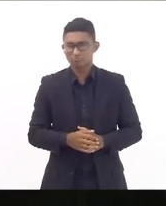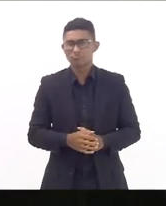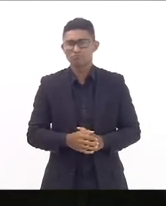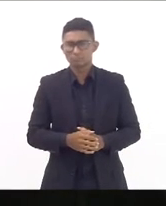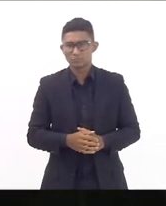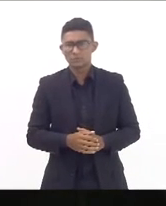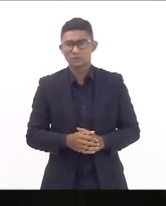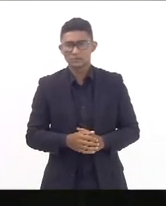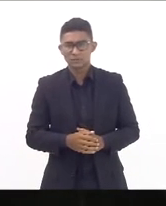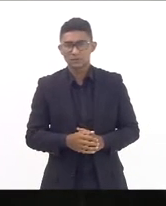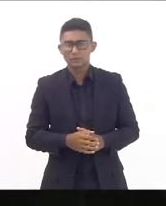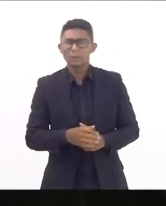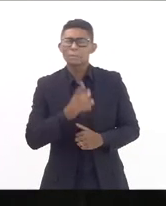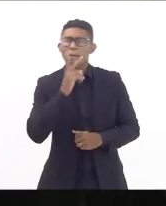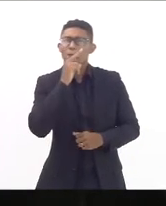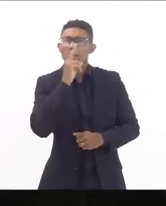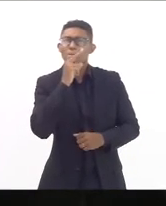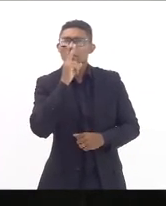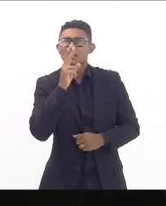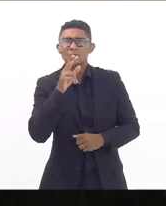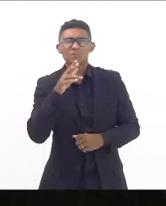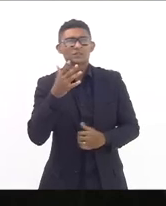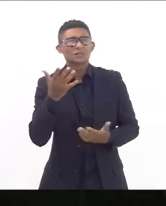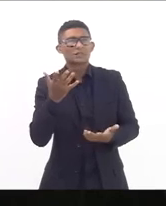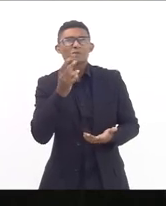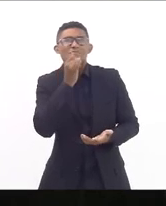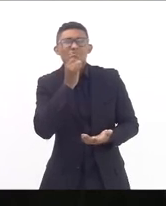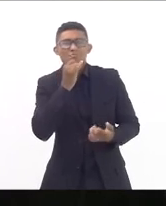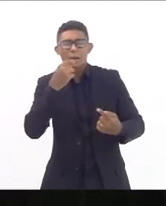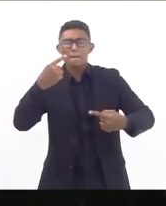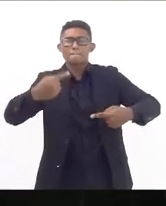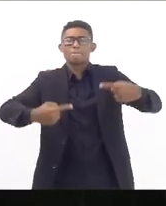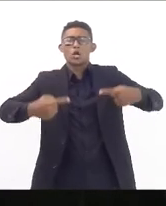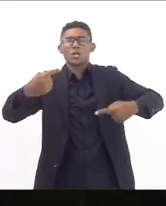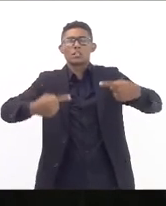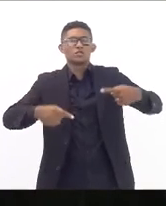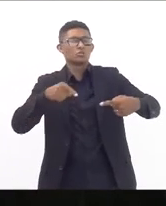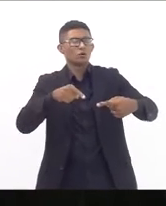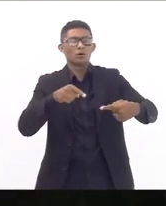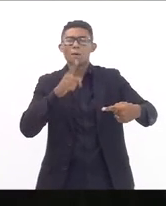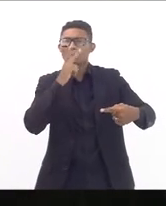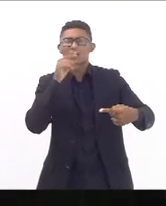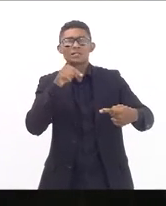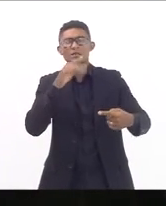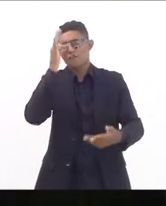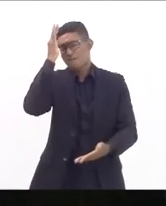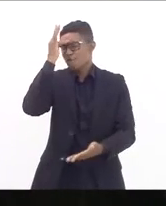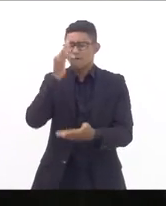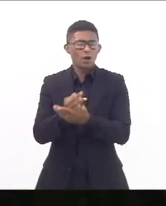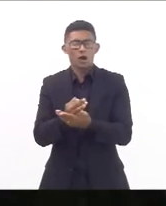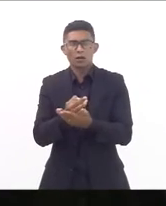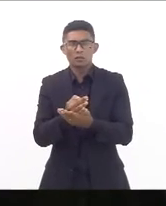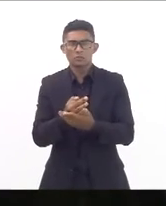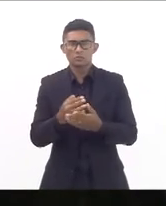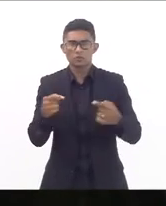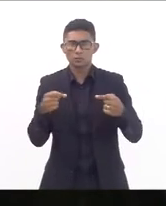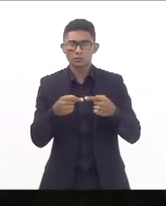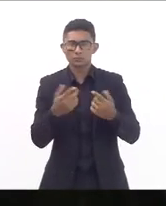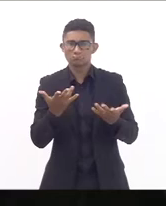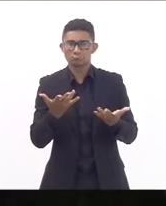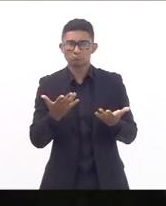que tudo é paixão. O ato político passou a ser ato de fé. Parte da